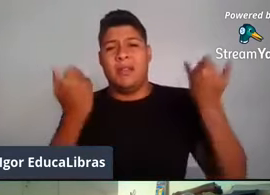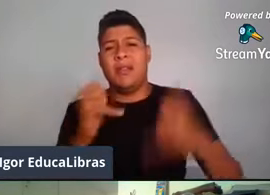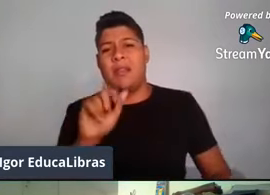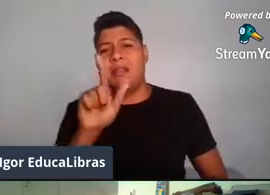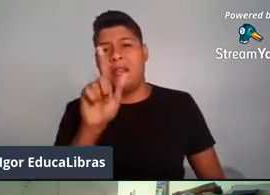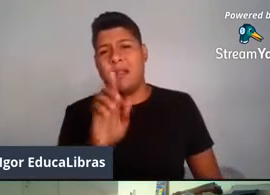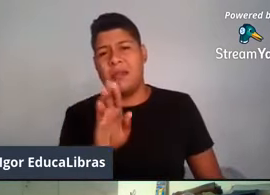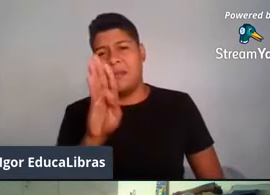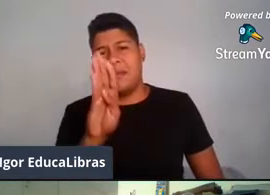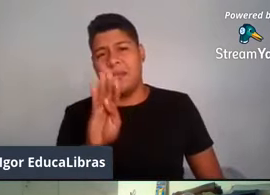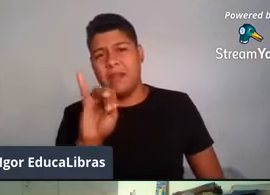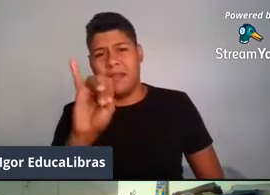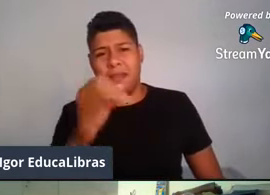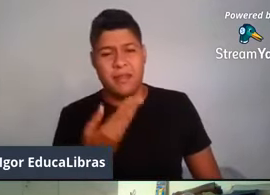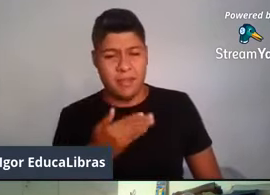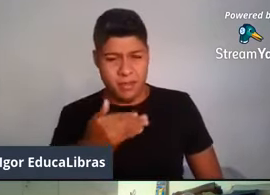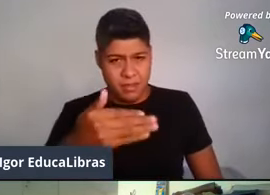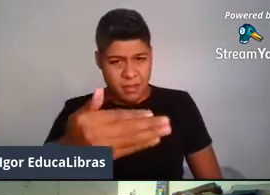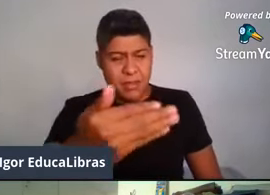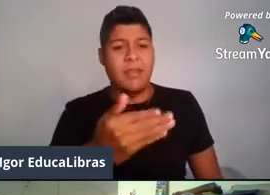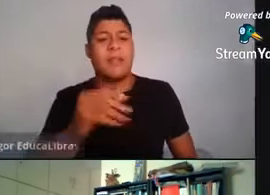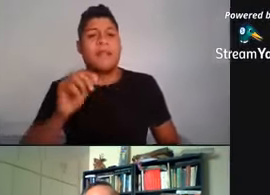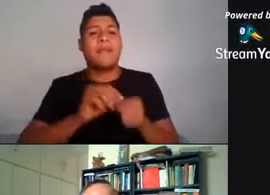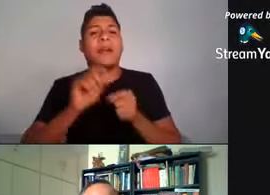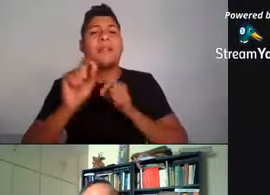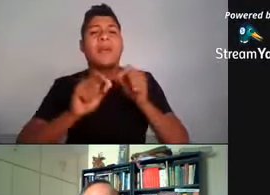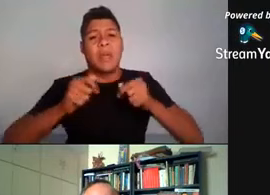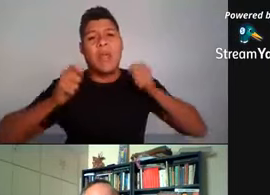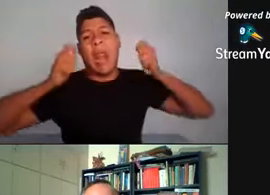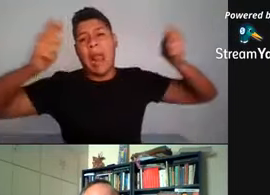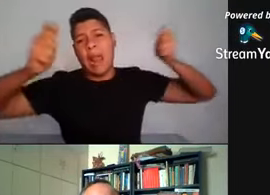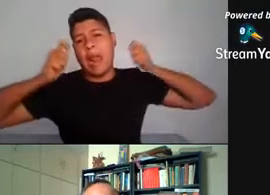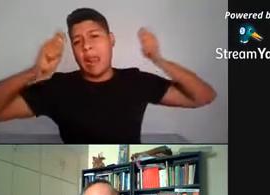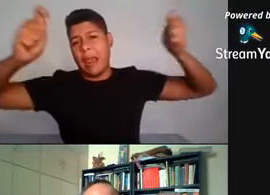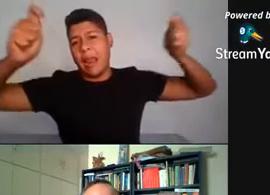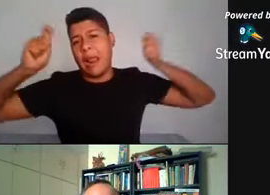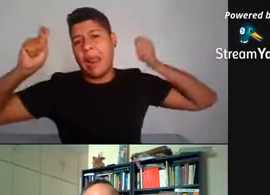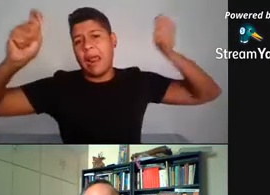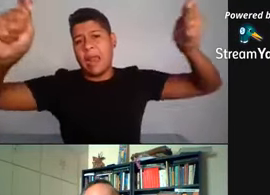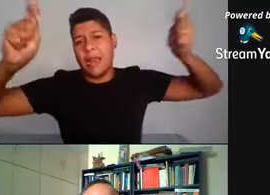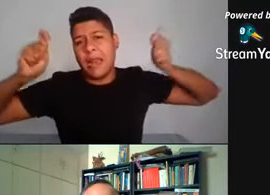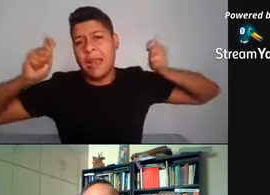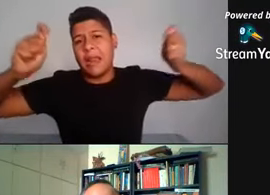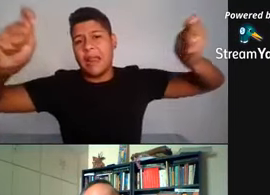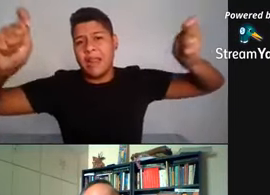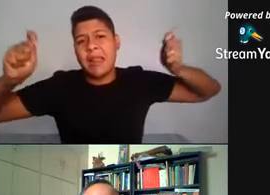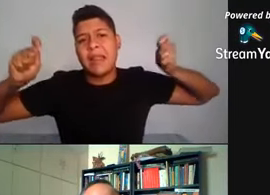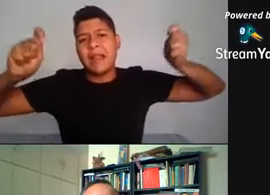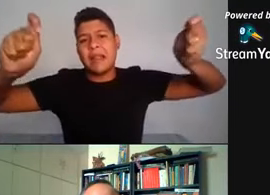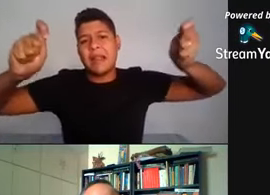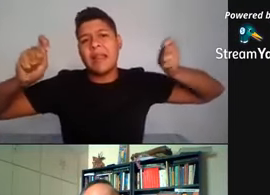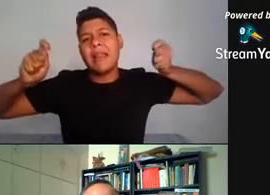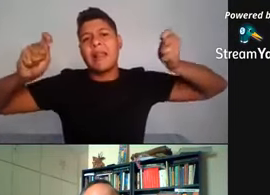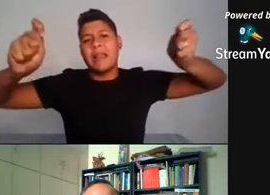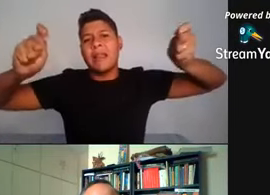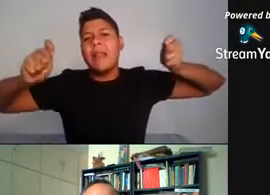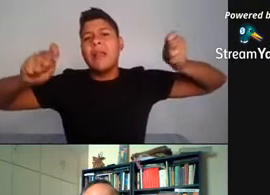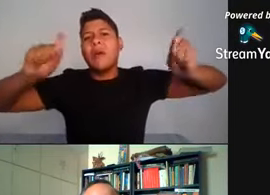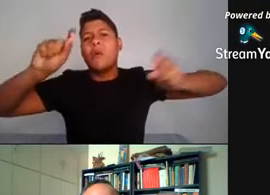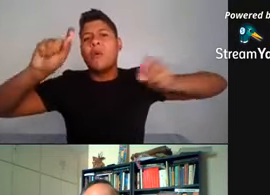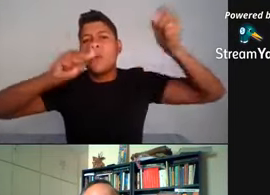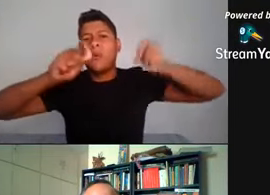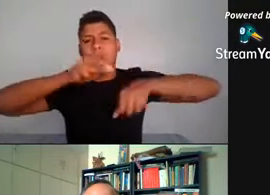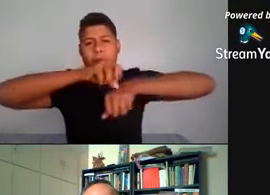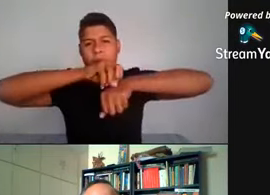de julho, talvez fazer mais um barulho, né, para tentar difundir ainda